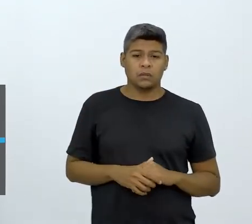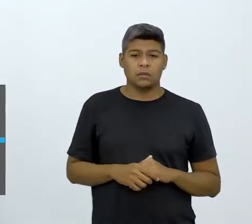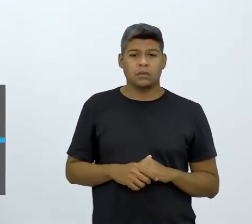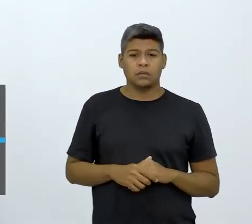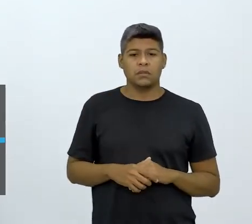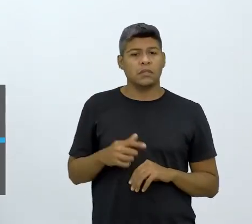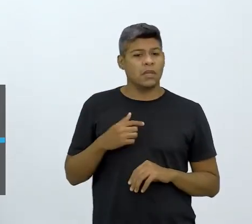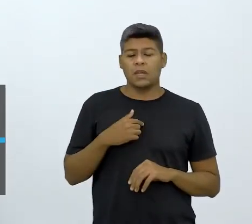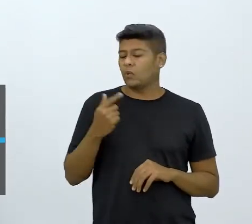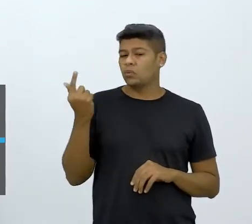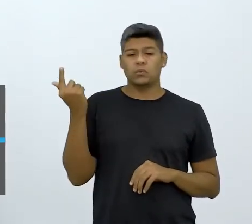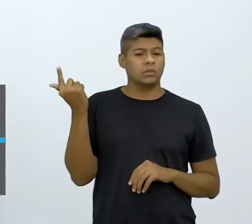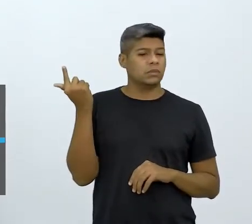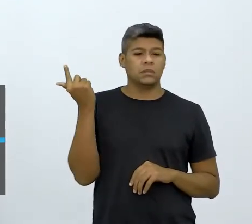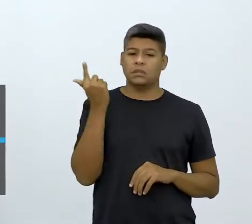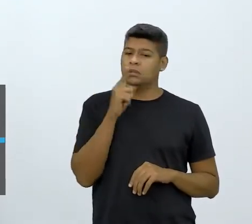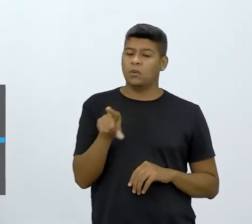eu não consigo